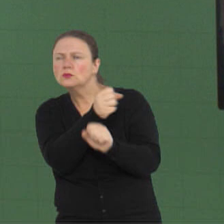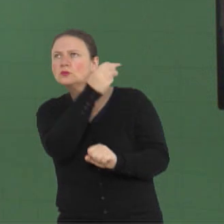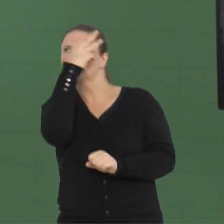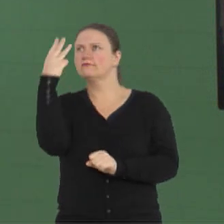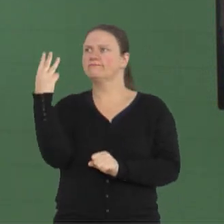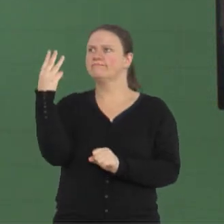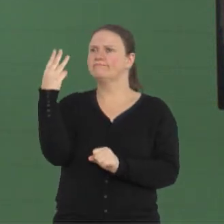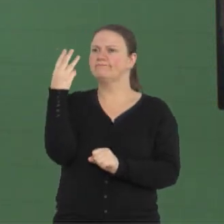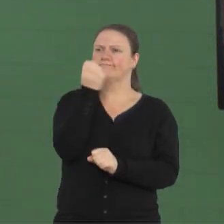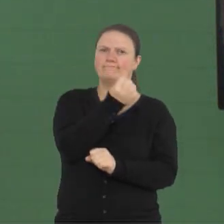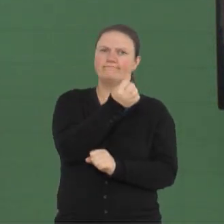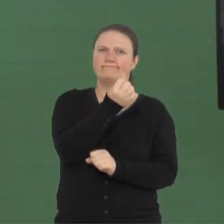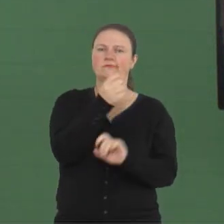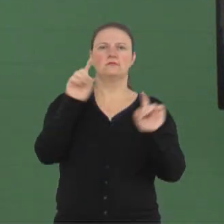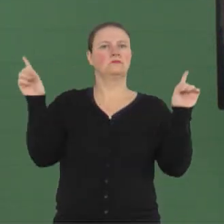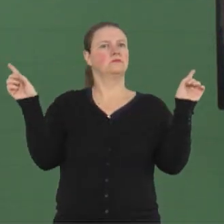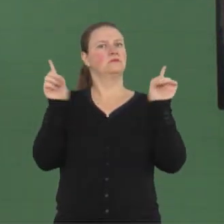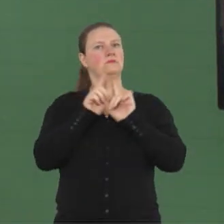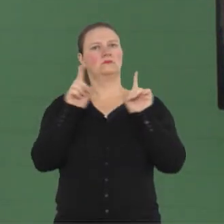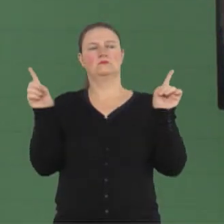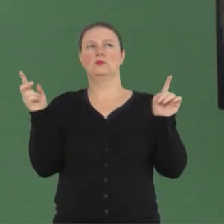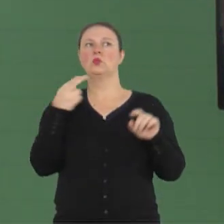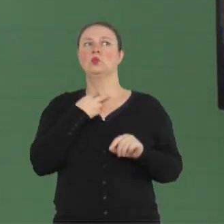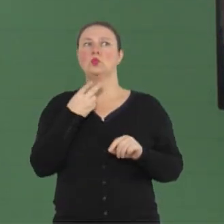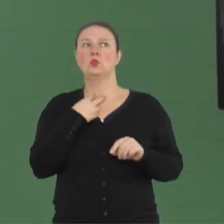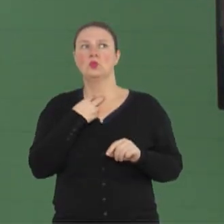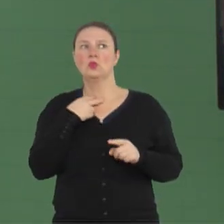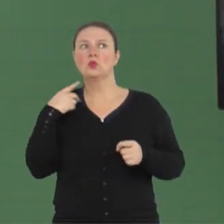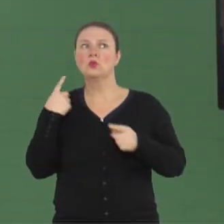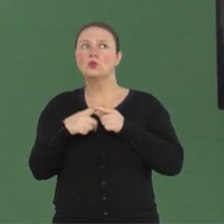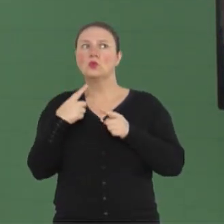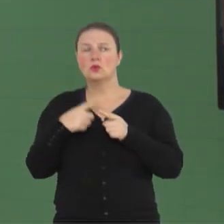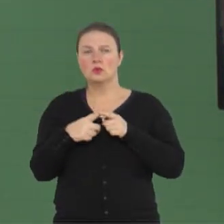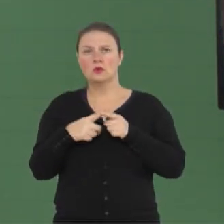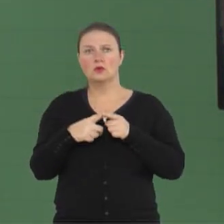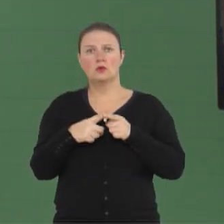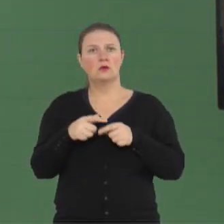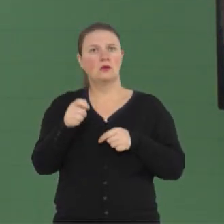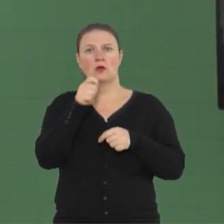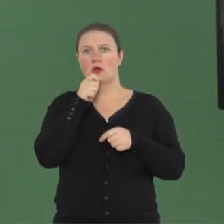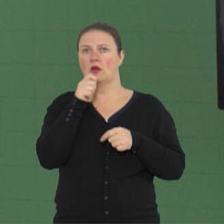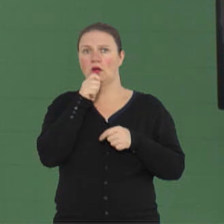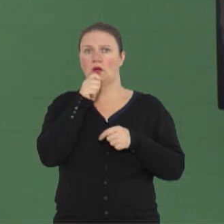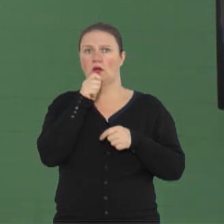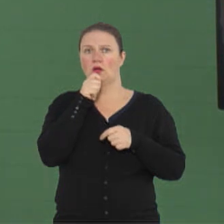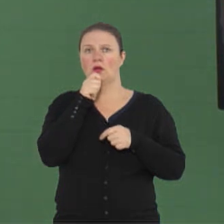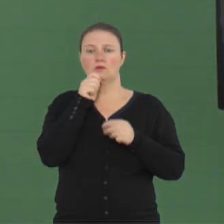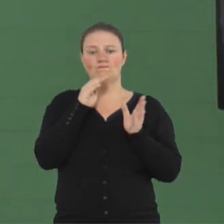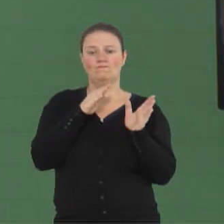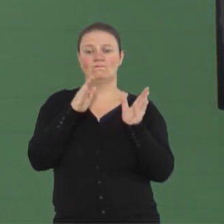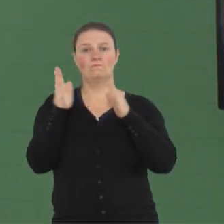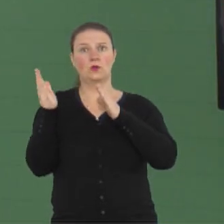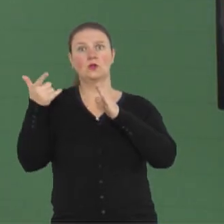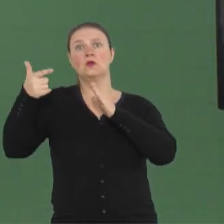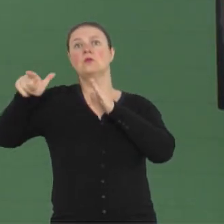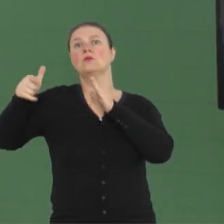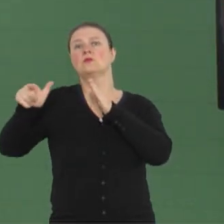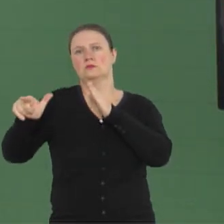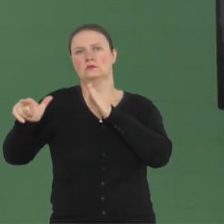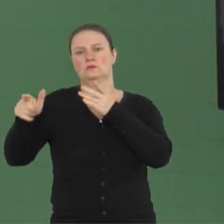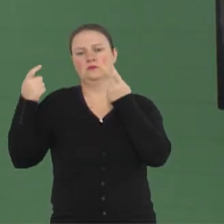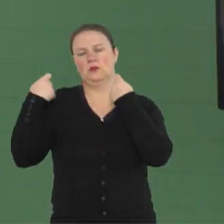6? Não, isso não pode, porque ele não está na ordem de resolução. Nós vamos